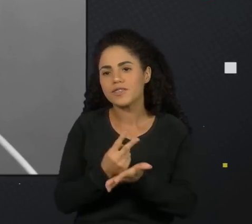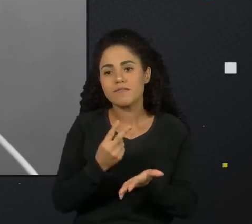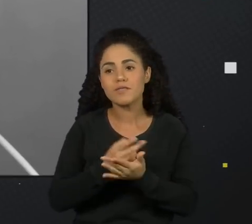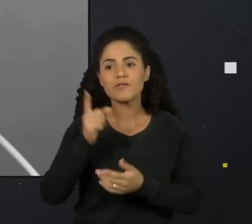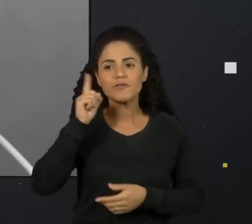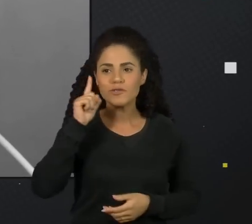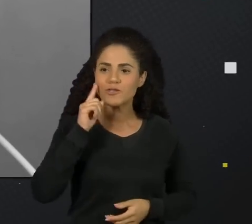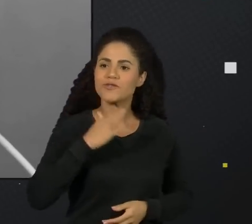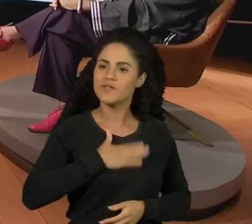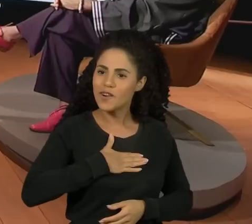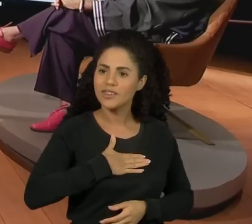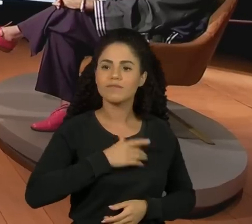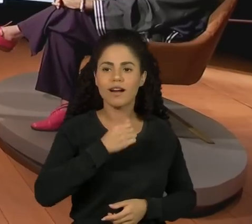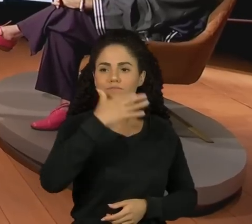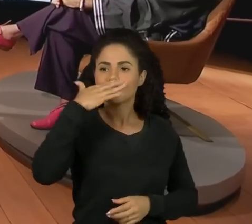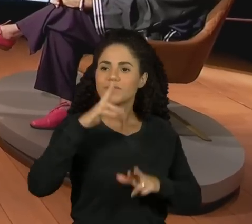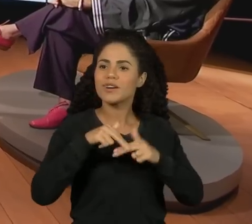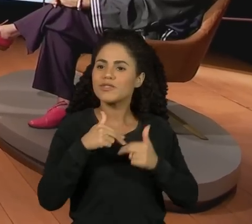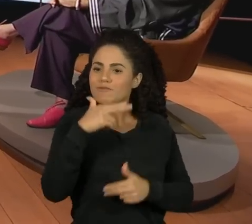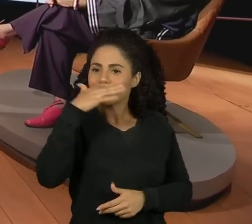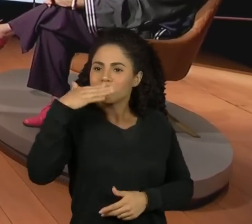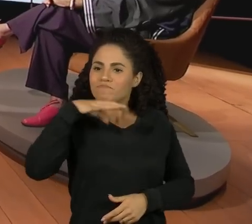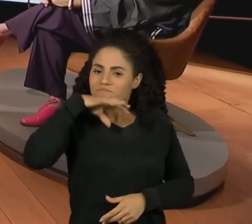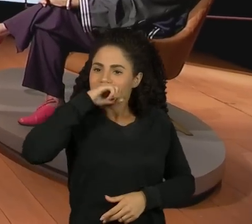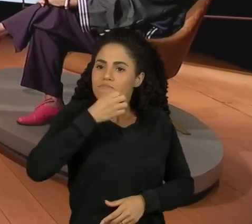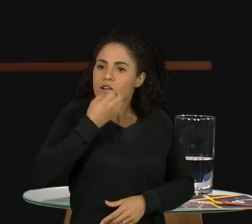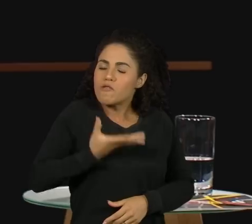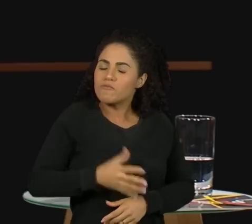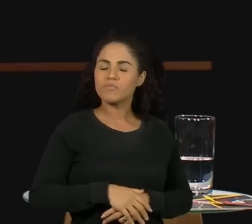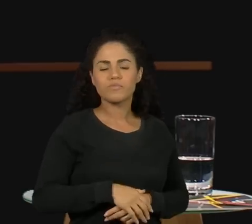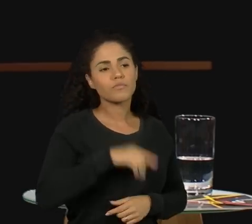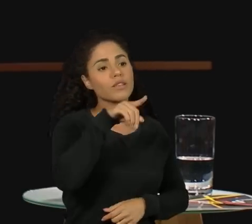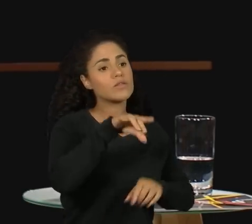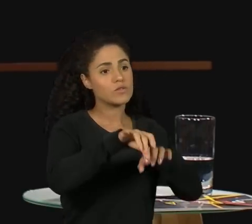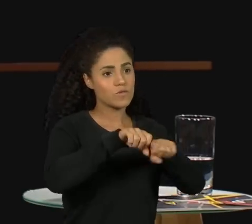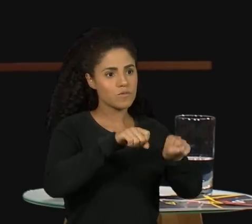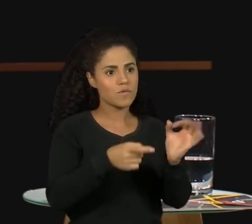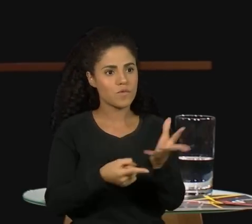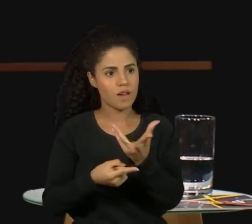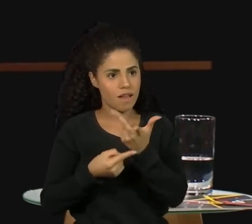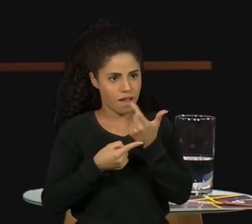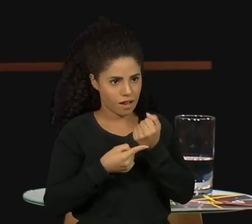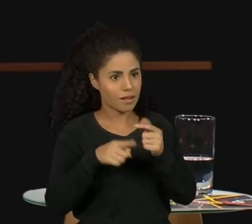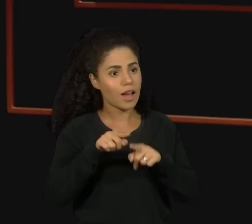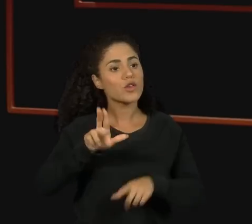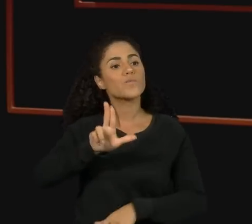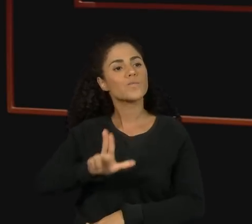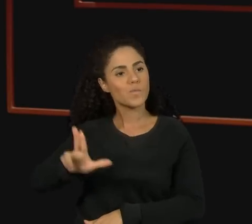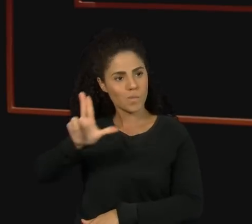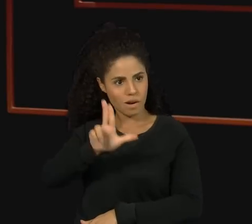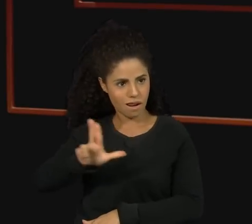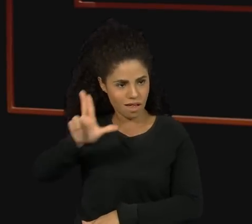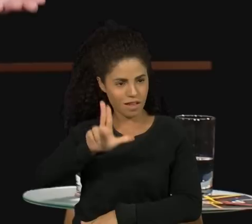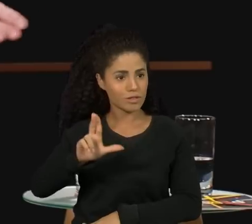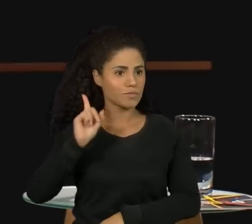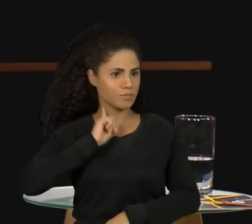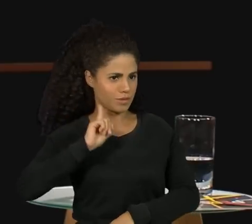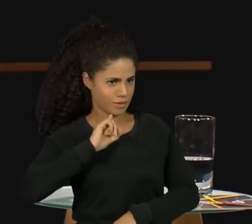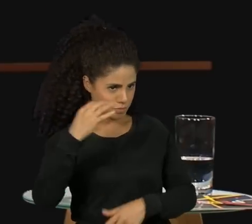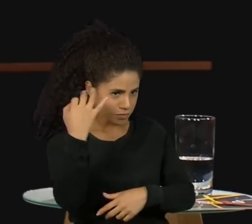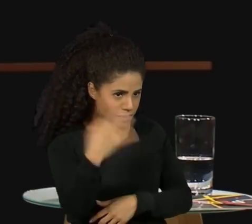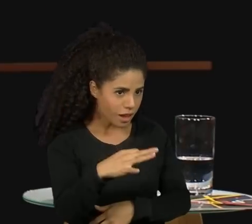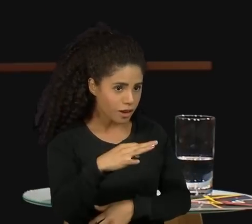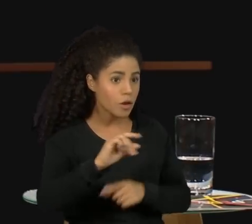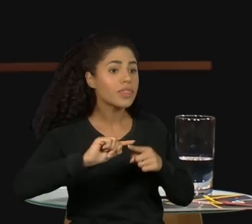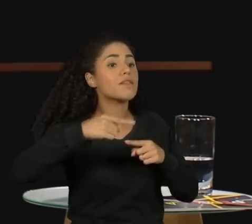queimar alecrim. Agora, na verdade, você se formou em artes cênicas pela Faculdade de Uberlândia, lá em Minas Gerais, depois de Brasília,